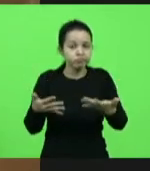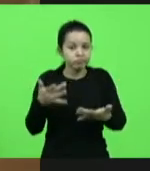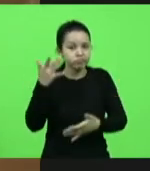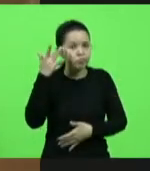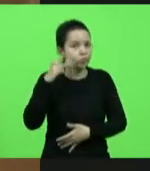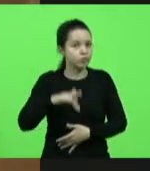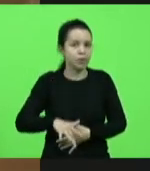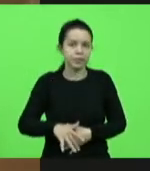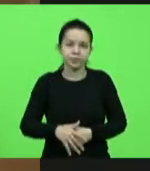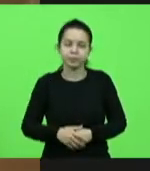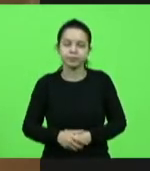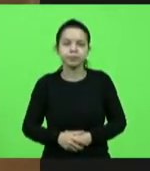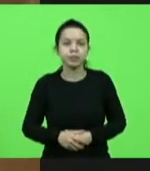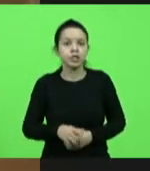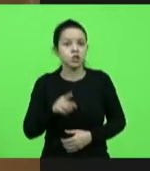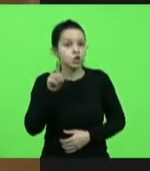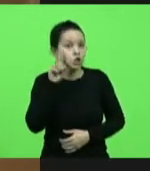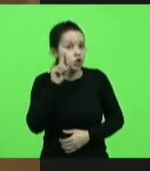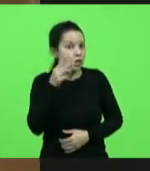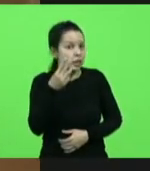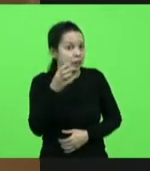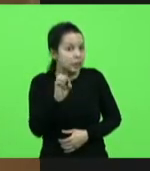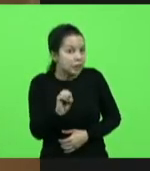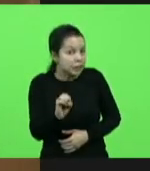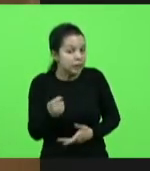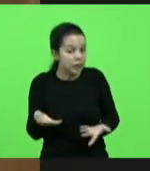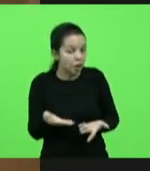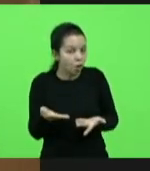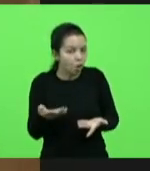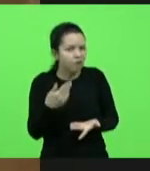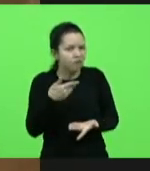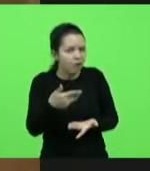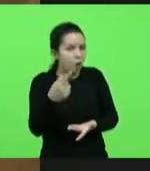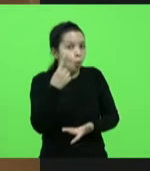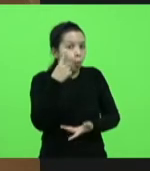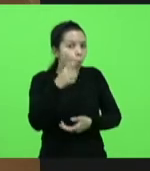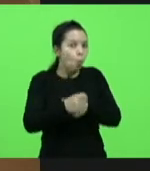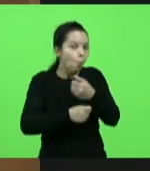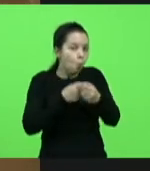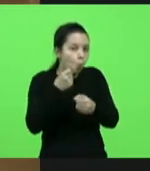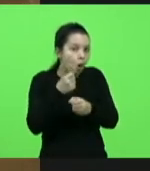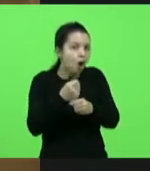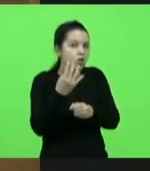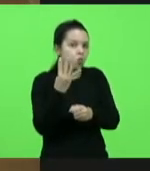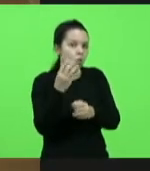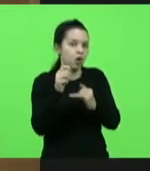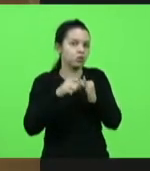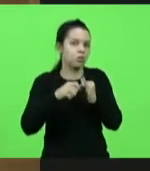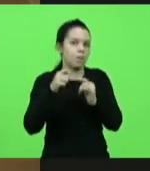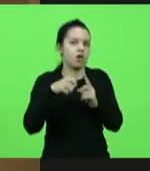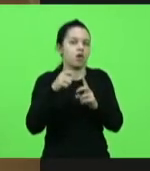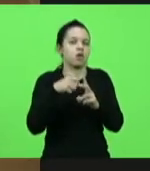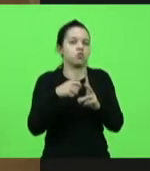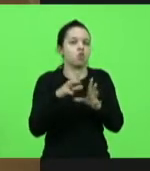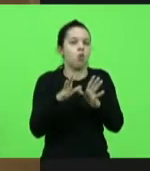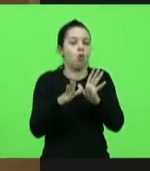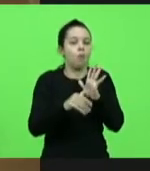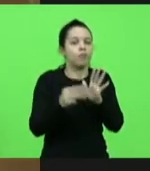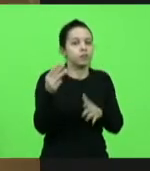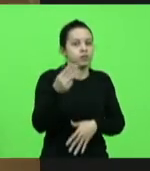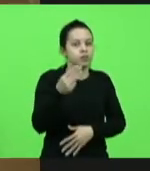30, agora, vão completar 1 ano e 4 meses do roubo dos 33 milhões de